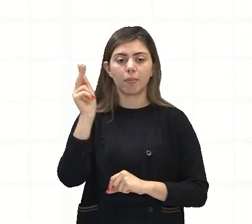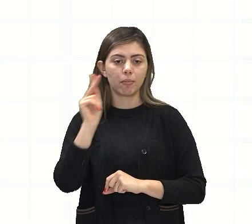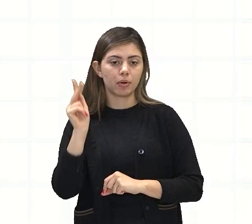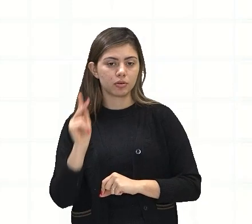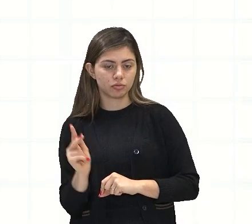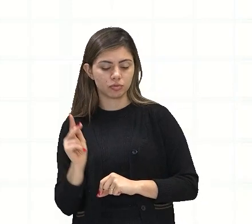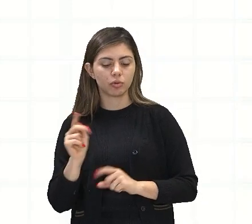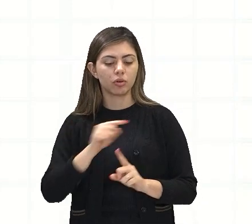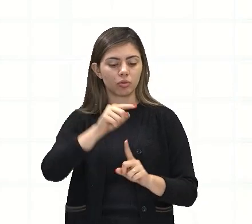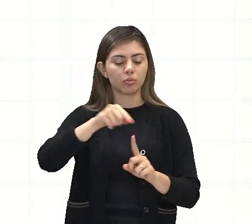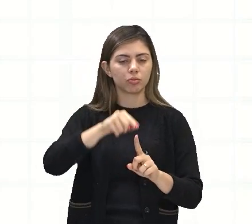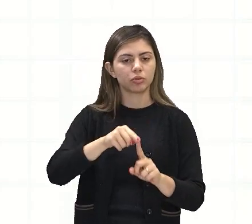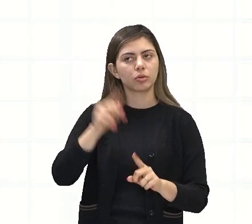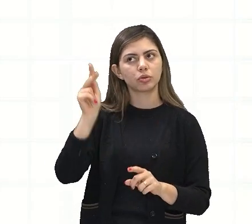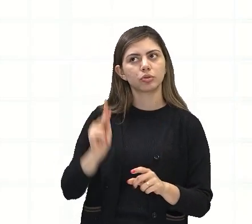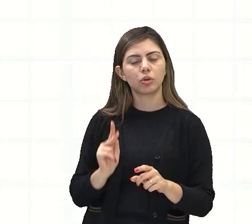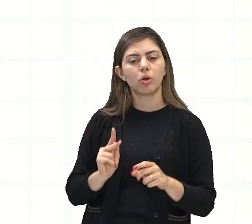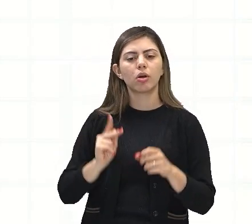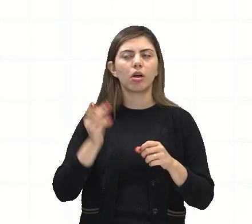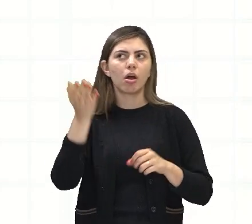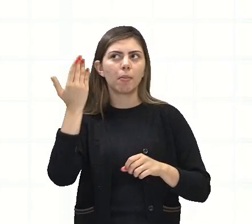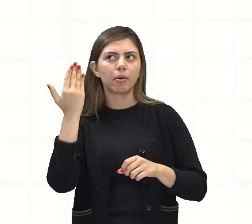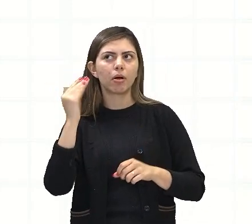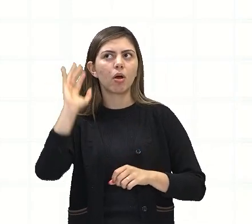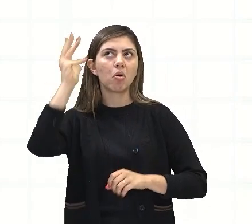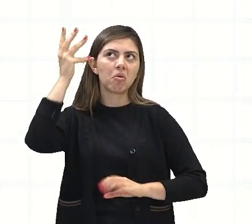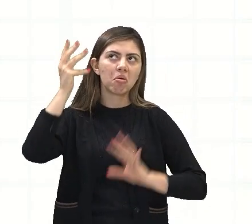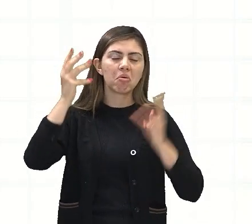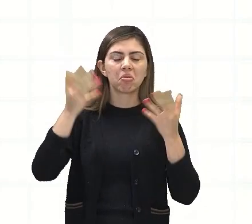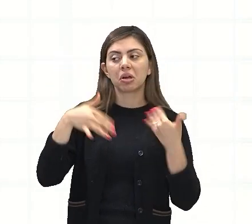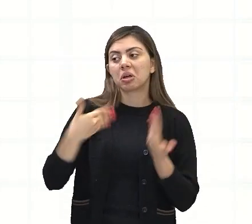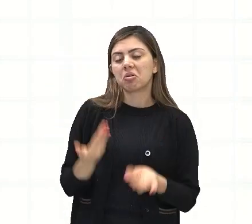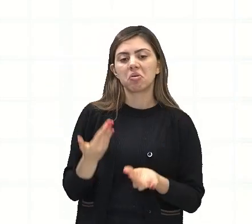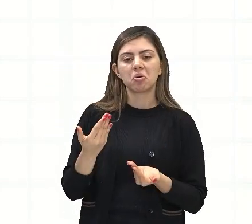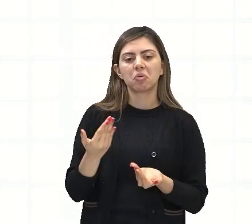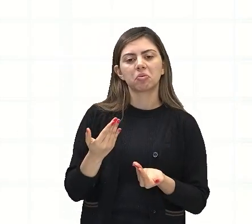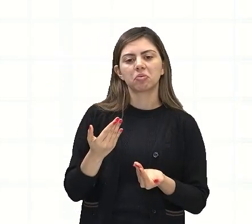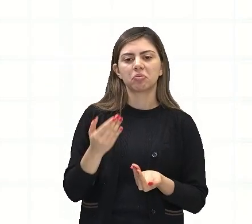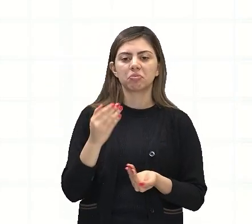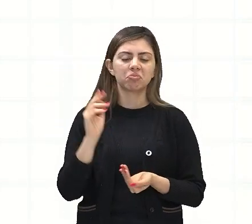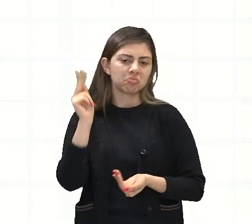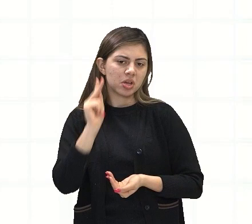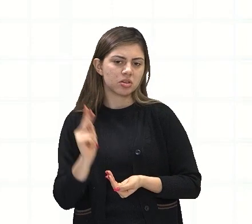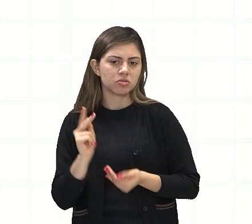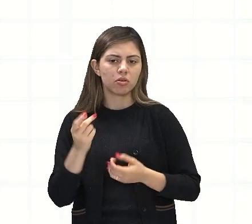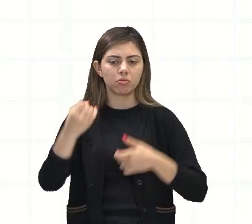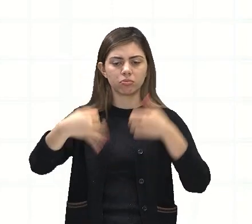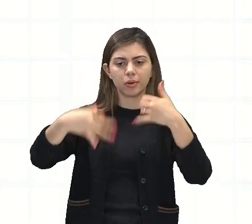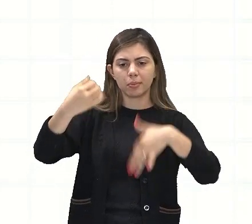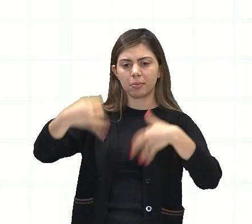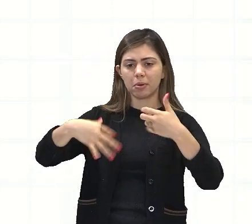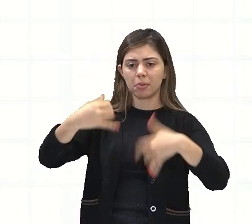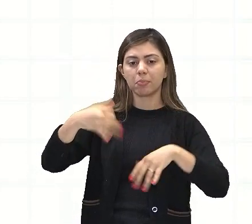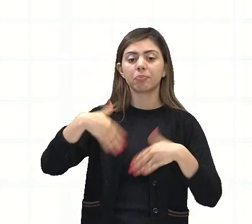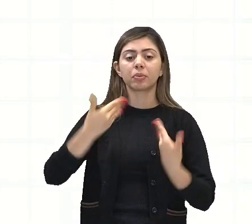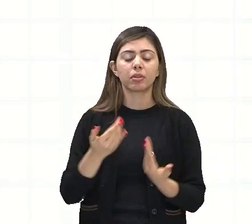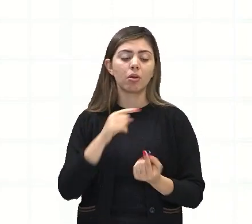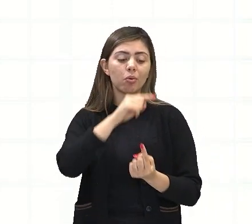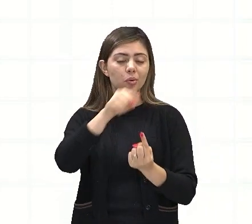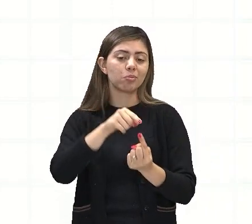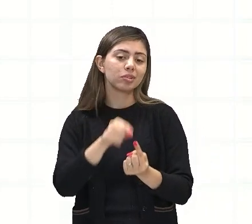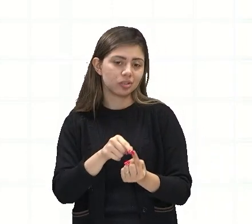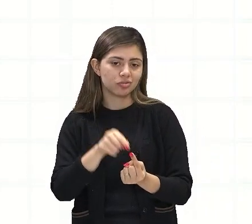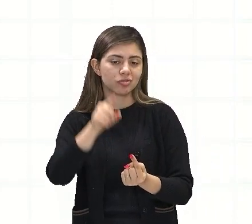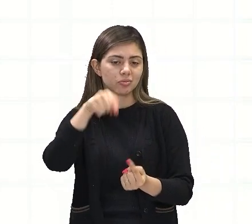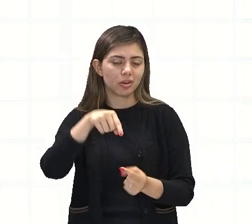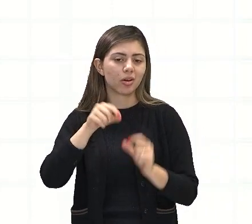como objetivo contar uma história, narração. Narração é uma tipologia textual que possui como objetivo contar